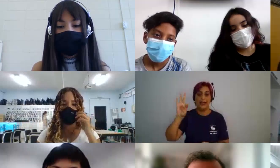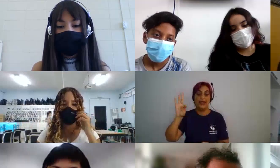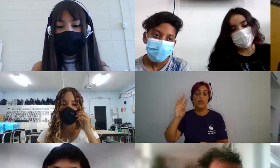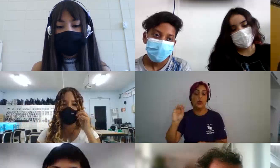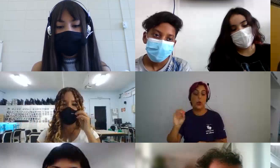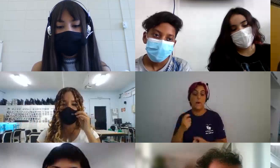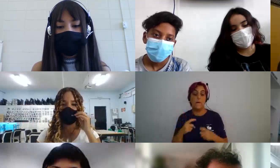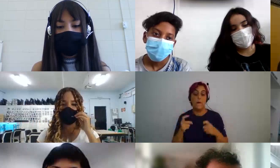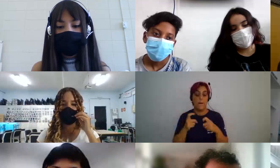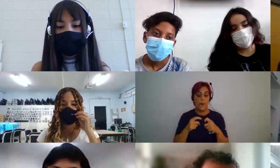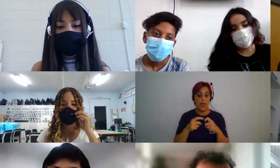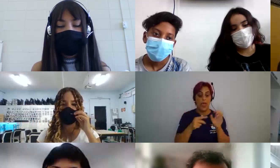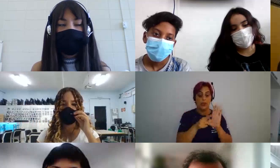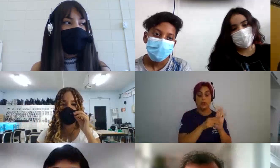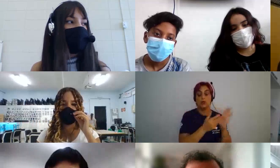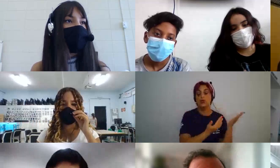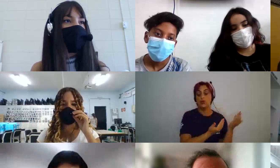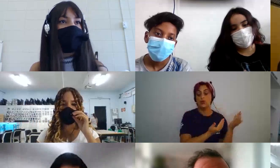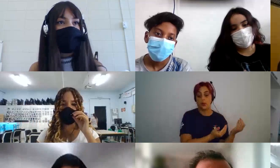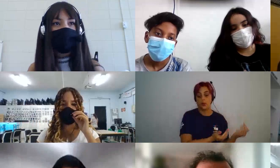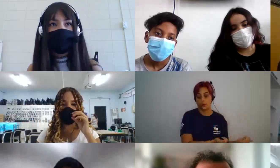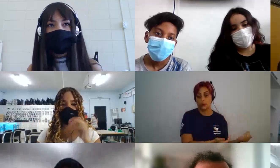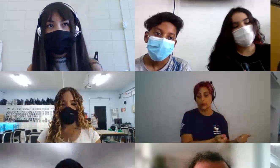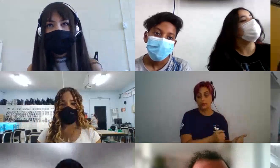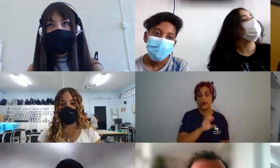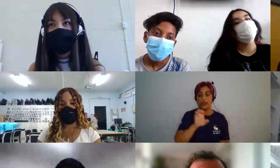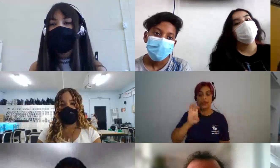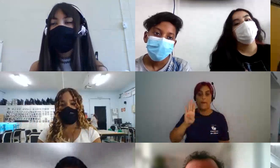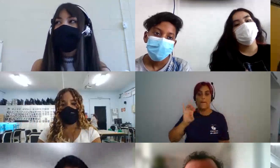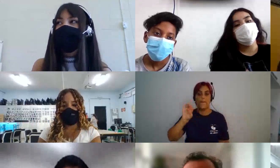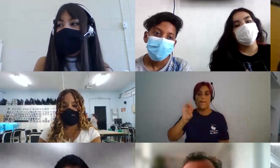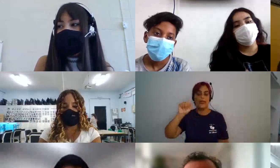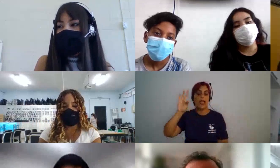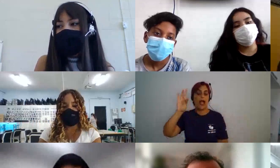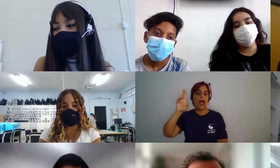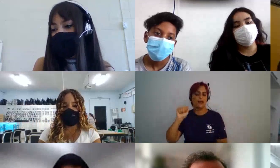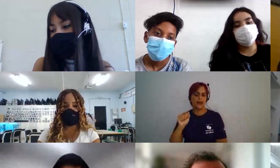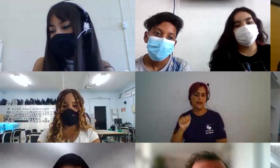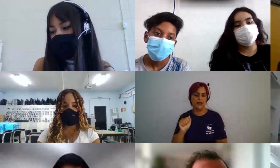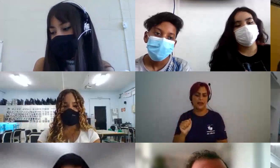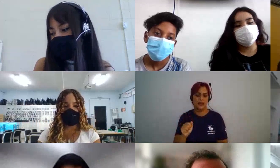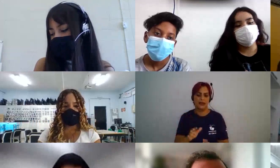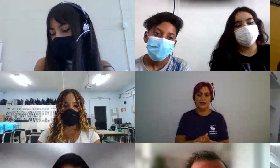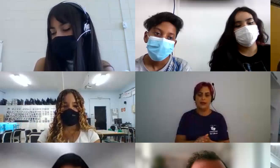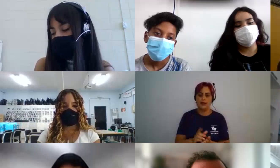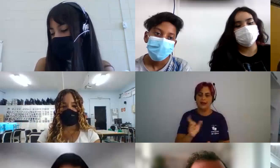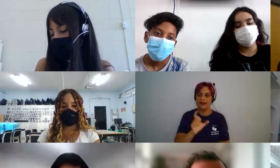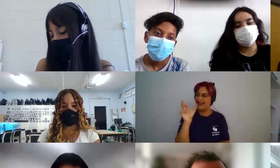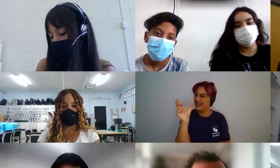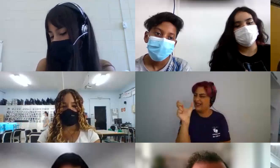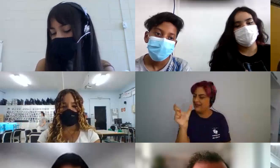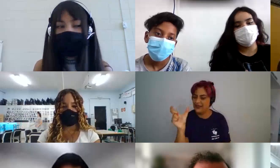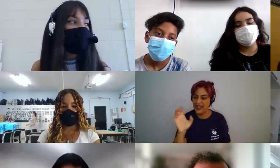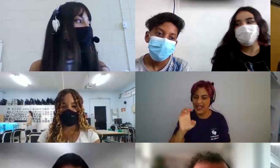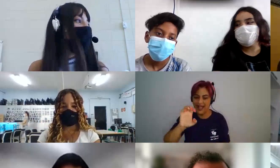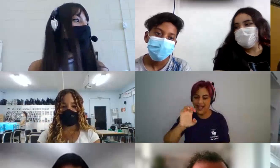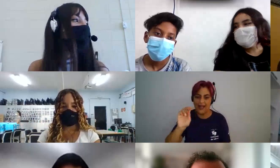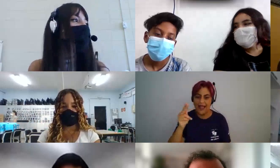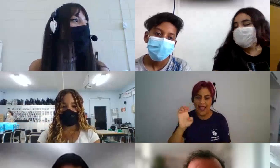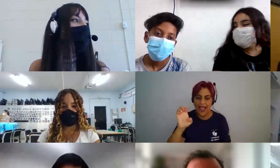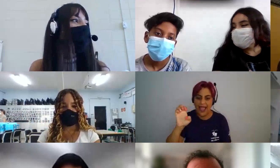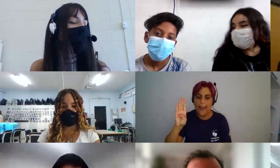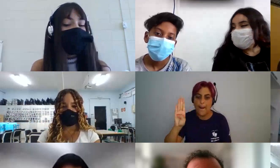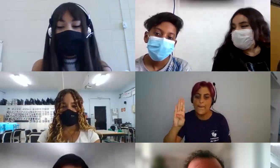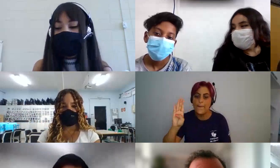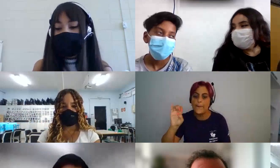sou médico de adolescentes, eu sou um ebiatra. Quem nunca ouviu falar da Hebe, Hebe, se você procurar no